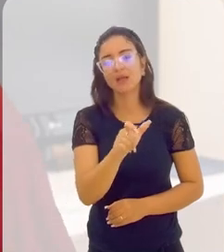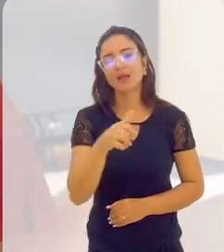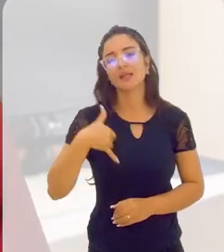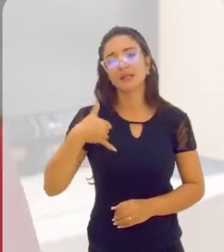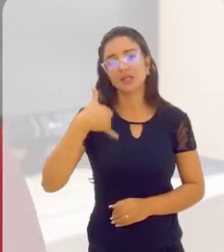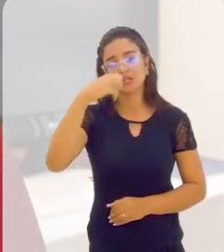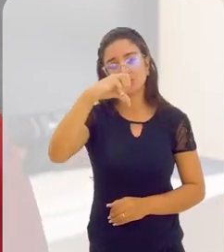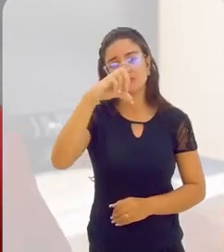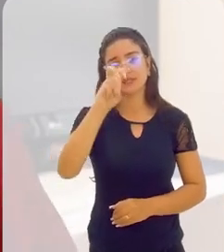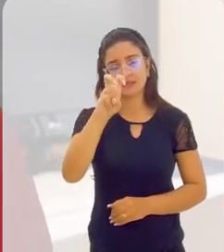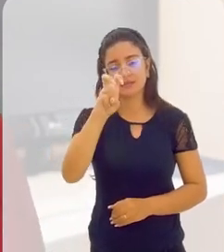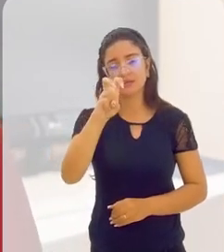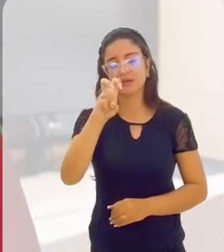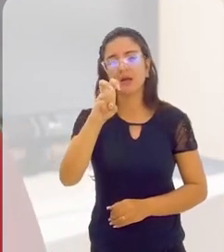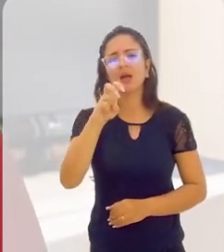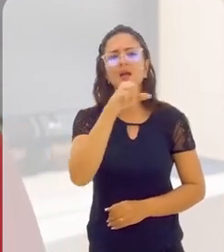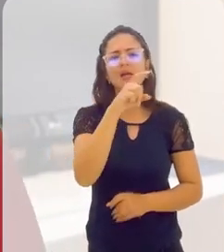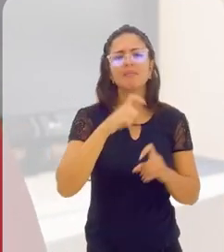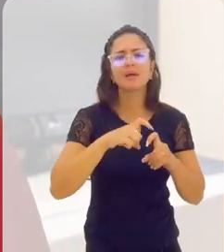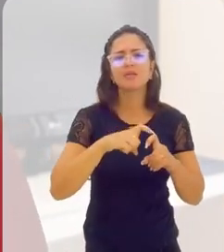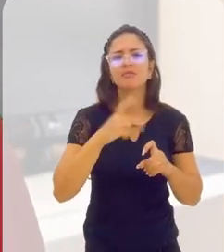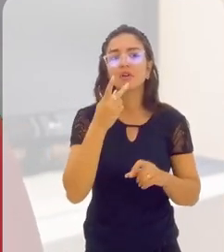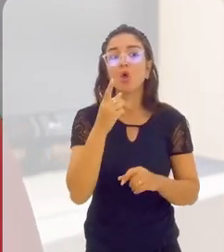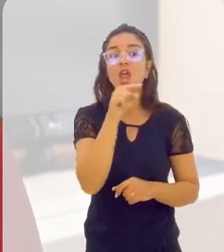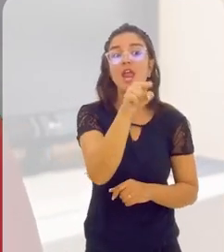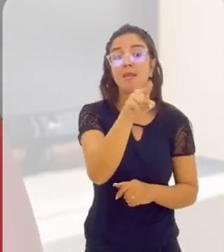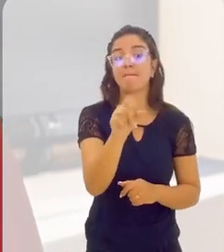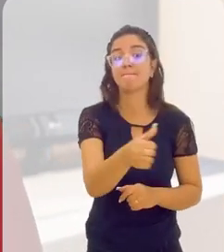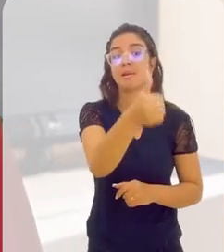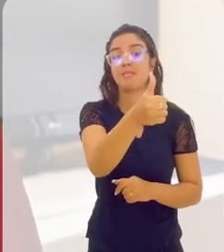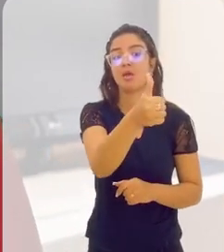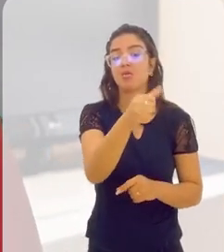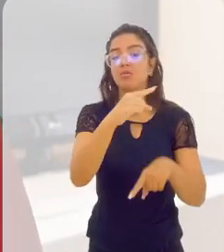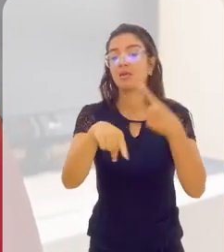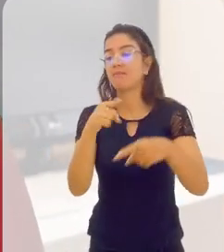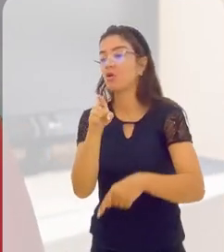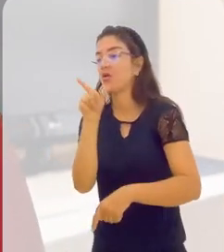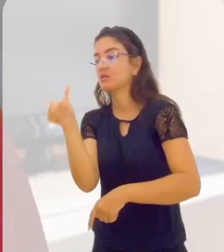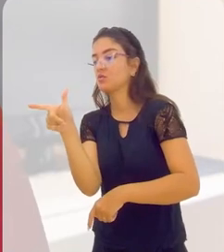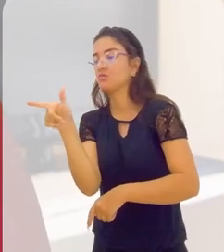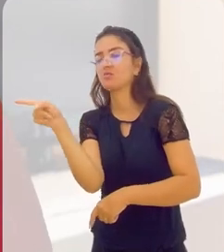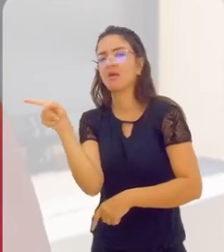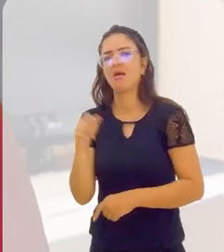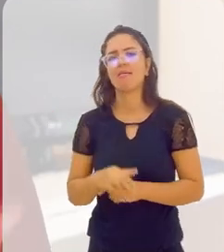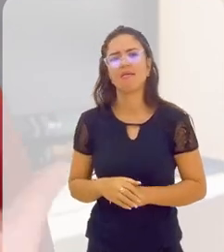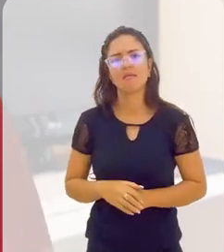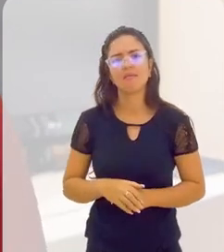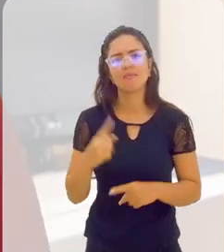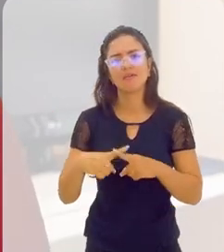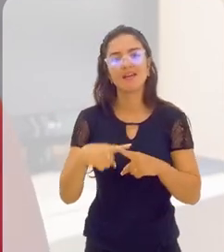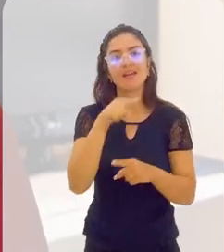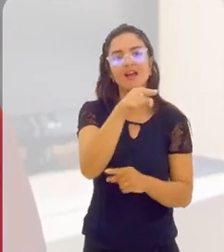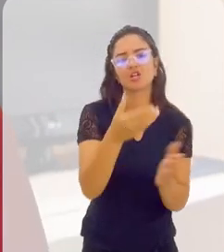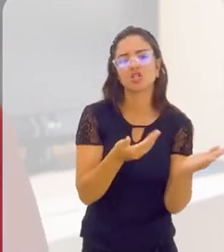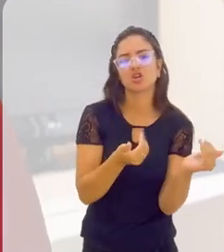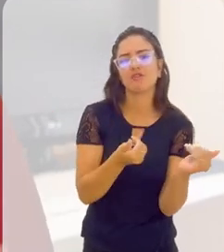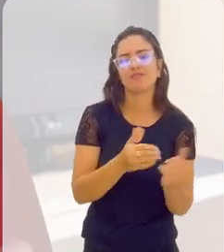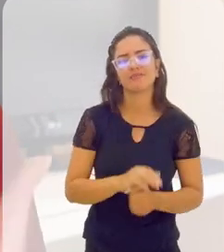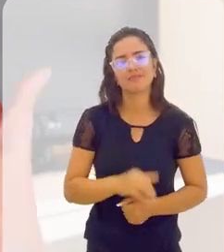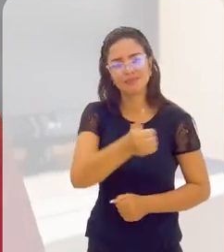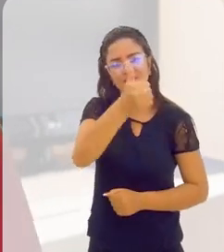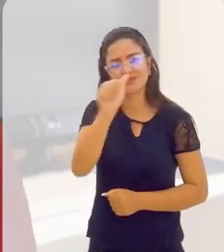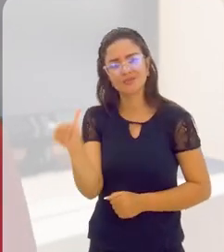Ah vamos atender ele primeiro porque ele é mais novo e assim a visão que a gente por exemplo aqui de fora que